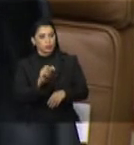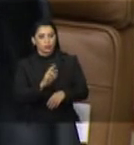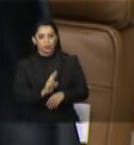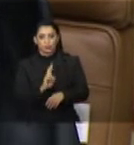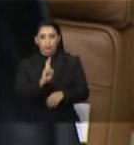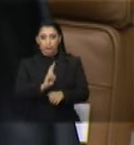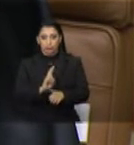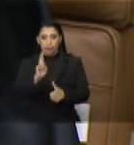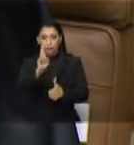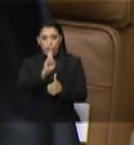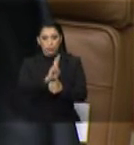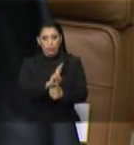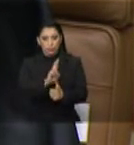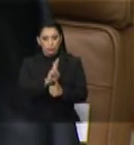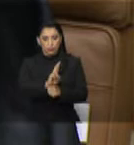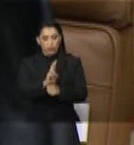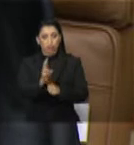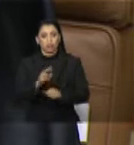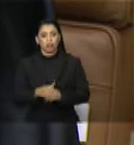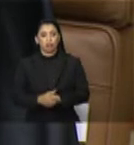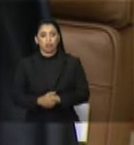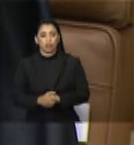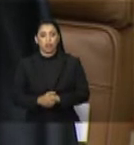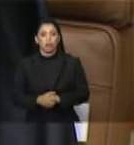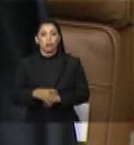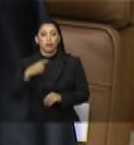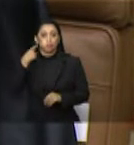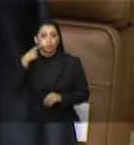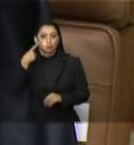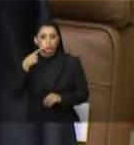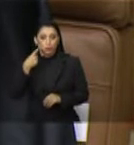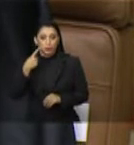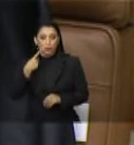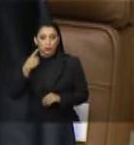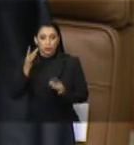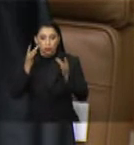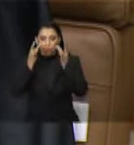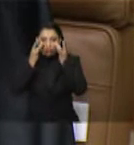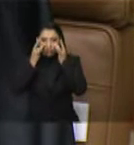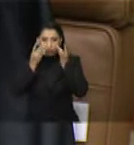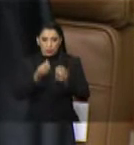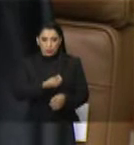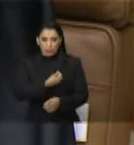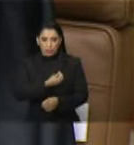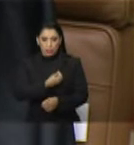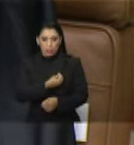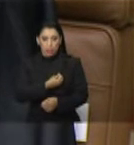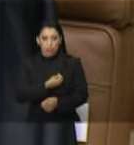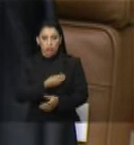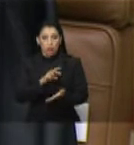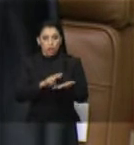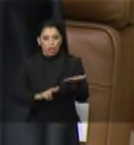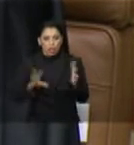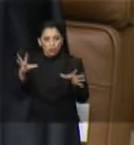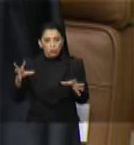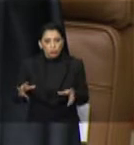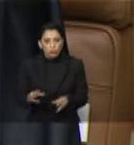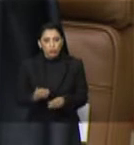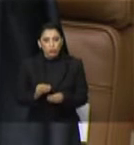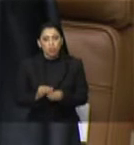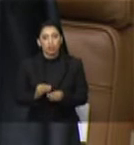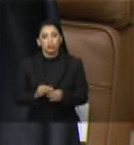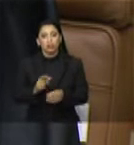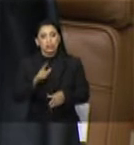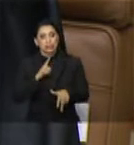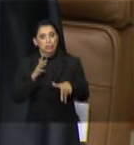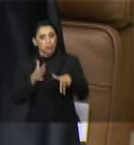República senhoras advogados aqui presentes vou fazer a síntese do relatórios que como teremos